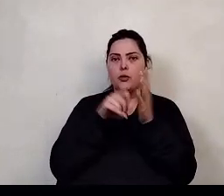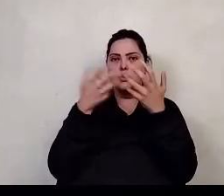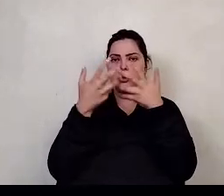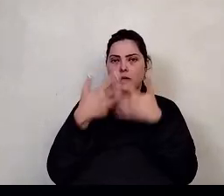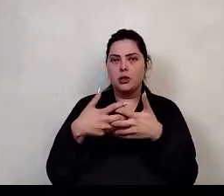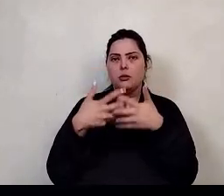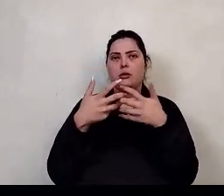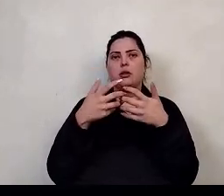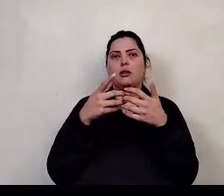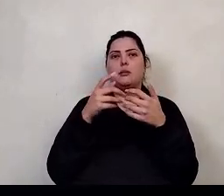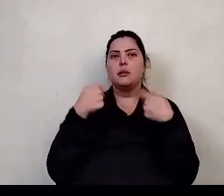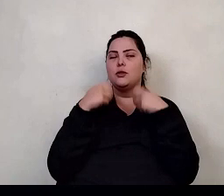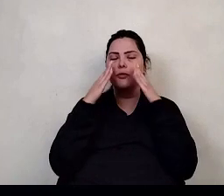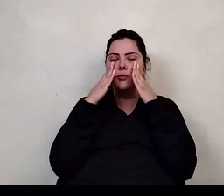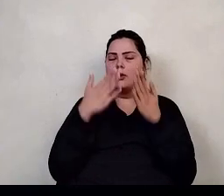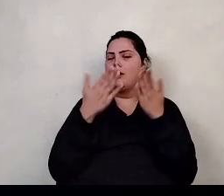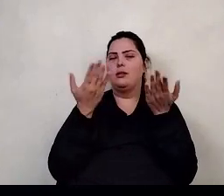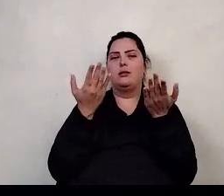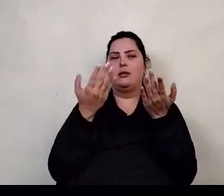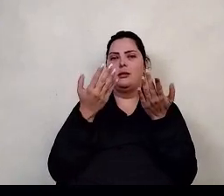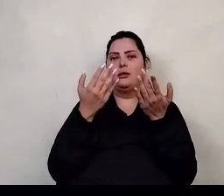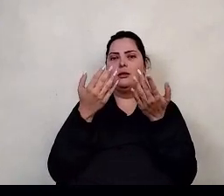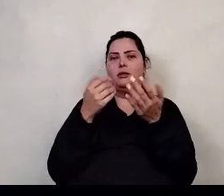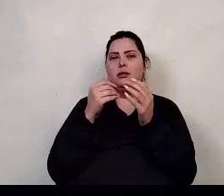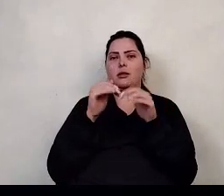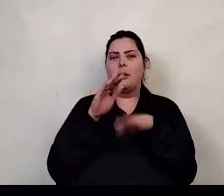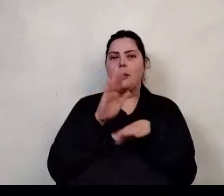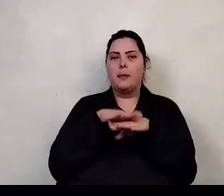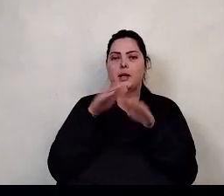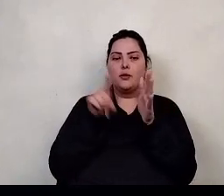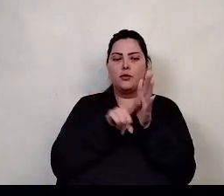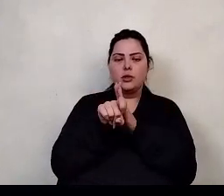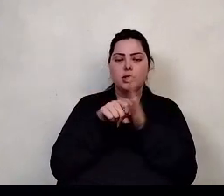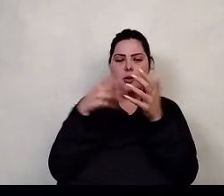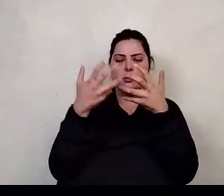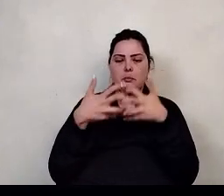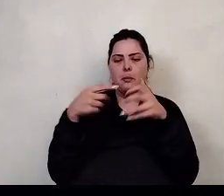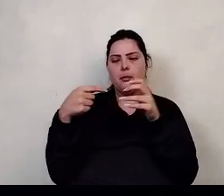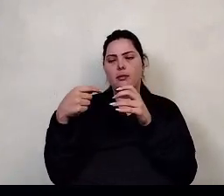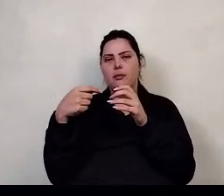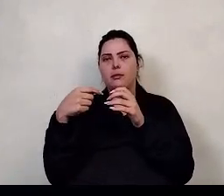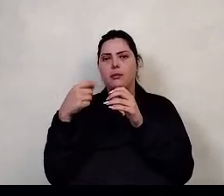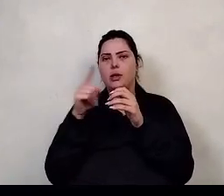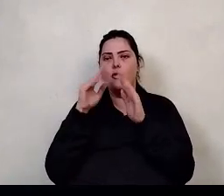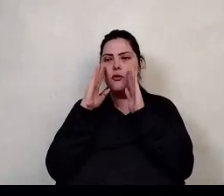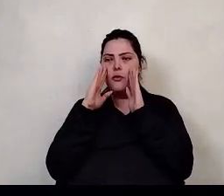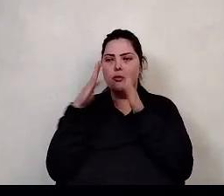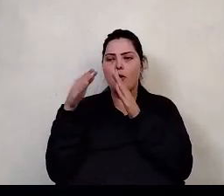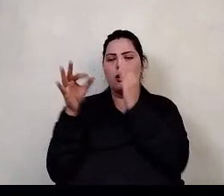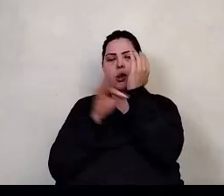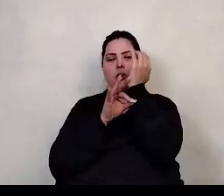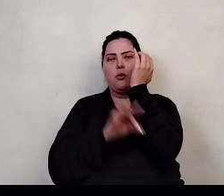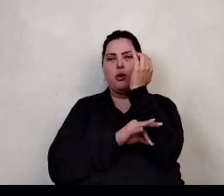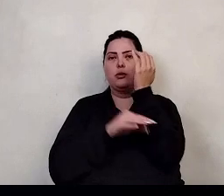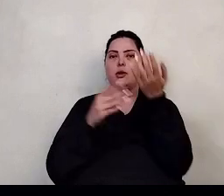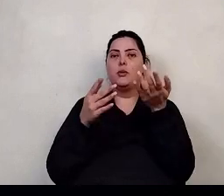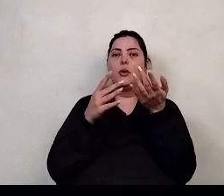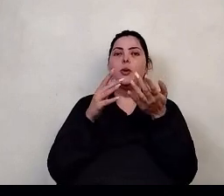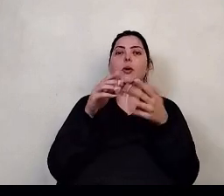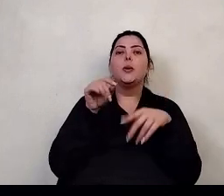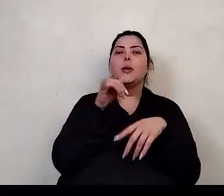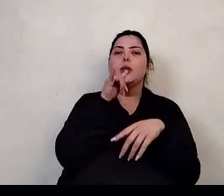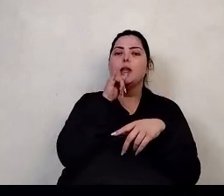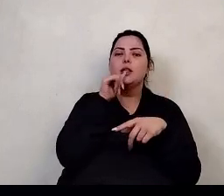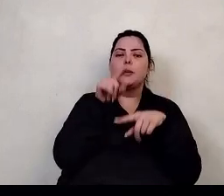na funcionalidade e menos no código. Então, como eu vou focar na funcionalidade, o teste de componente ganha um pouco de destaque. E aí, o primeiro passo é, eu tenho